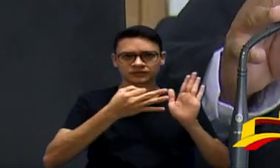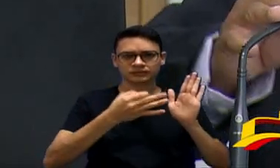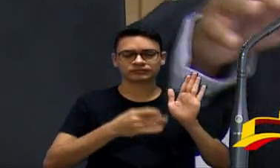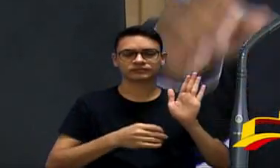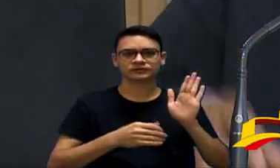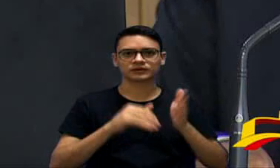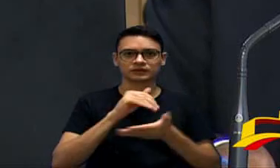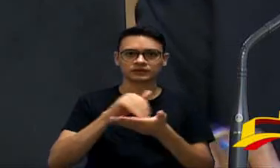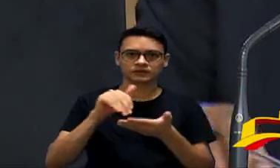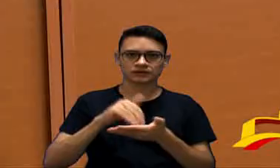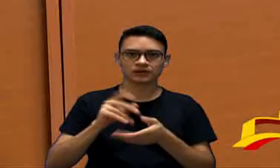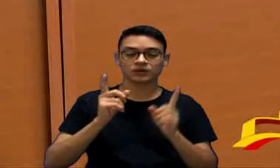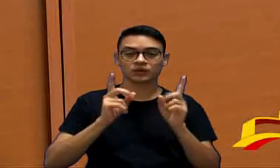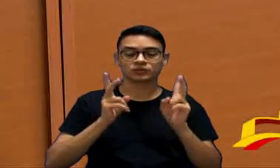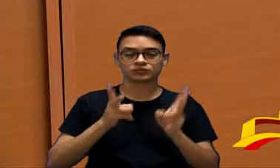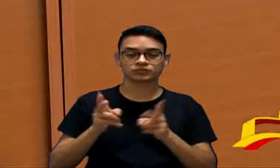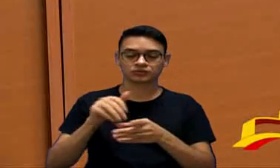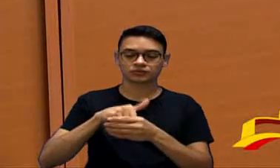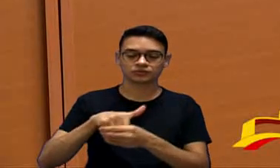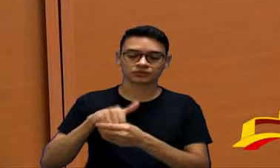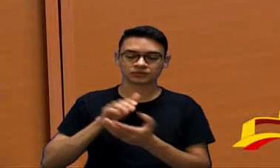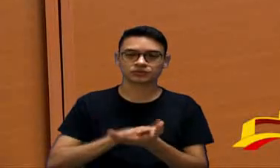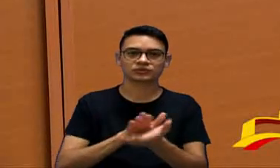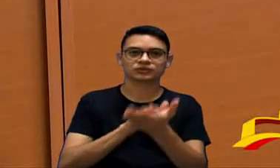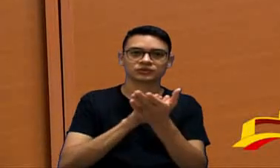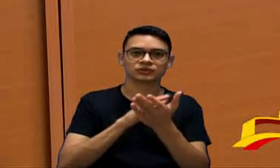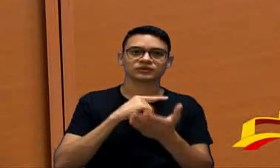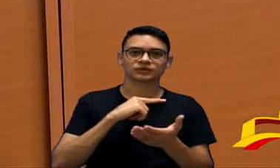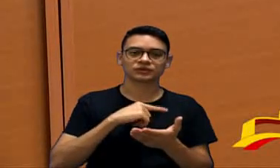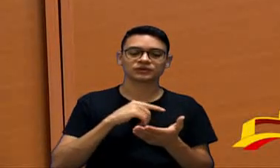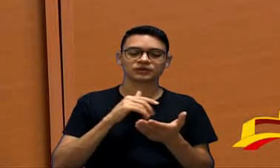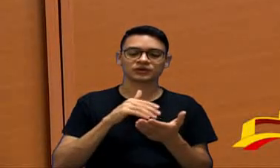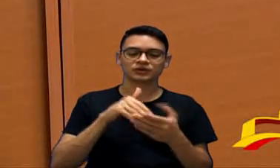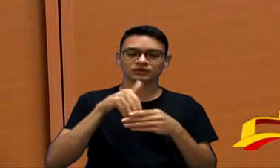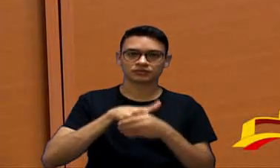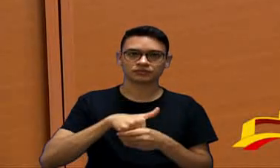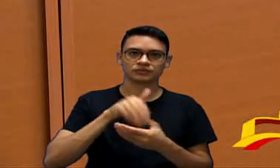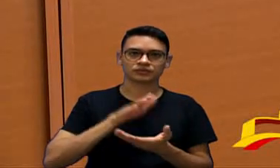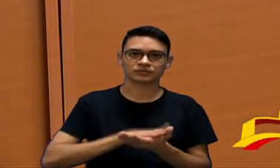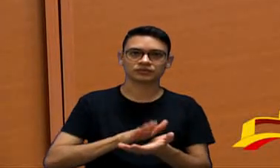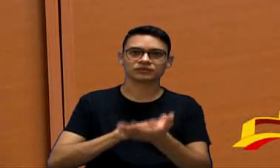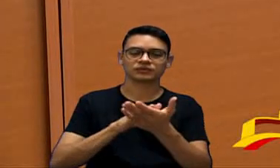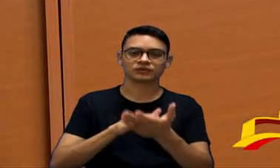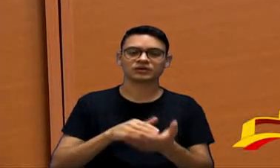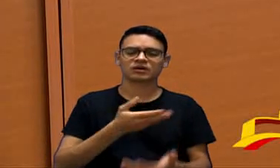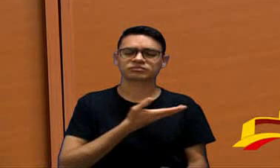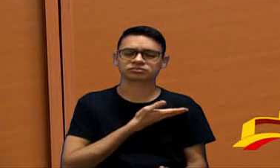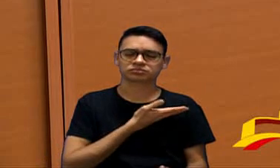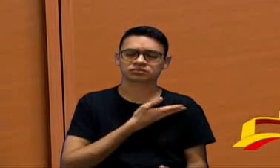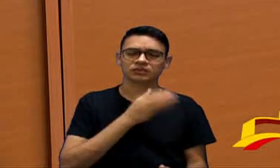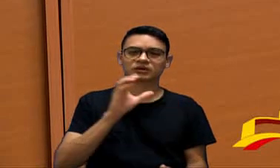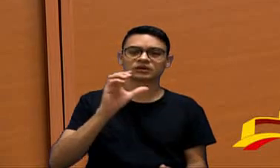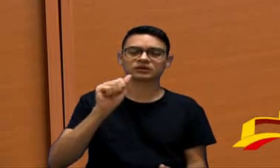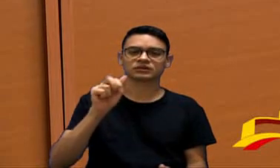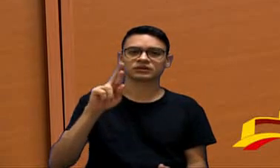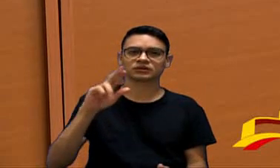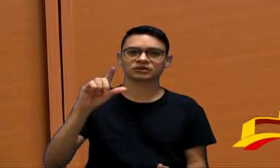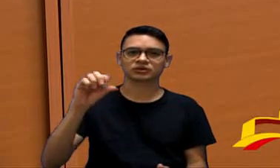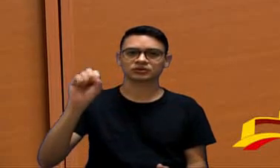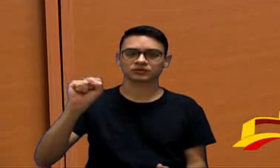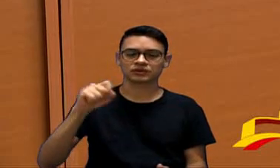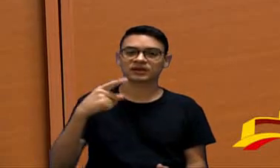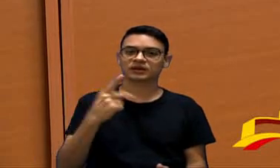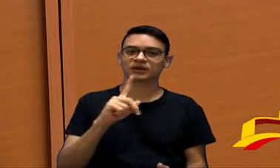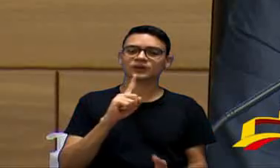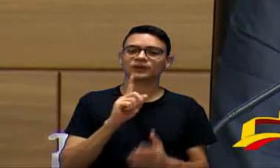secretário. Continuando os votos de congratulações, voto de congratulações a nosso amigo Carlos Ohama pela